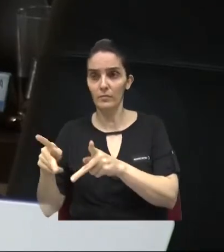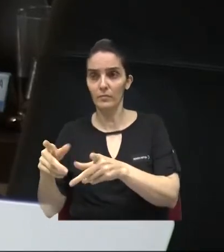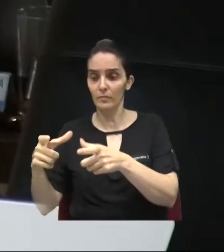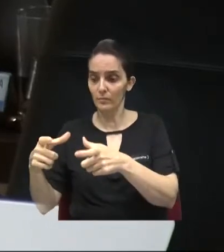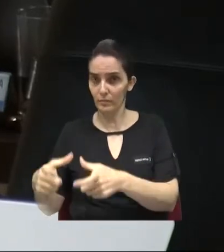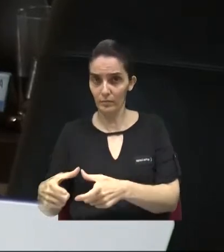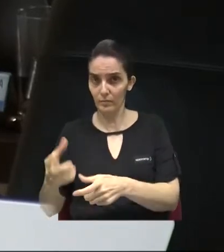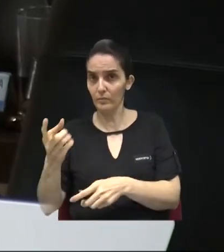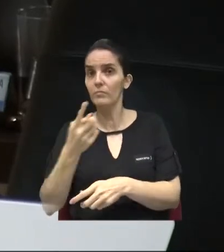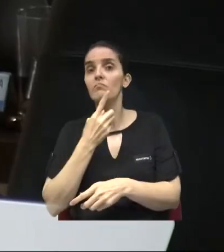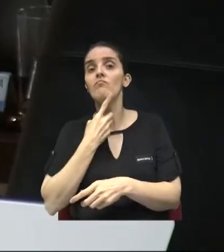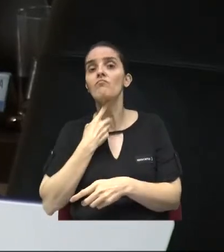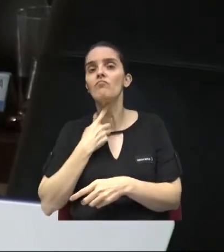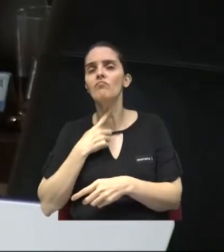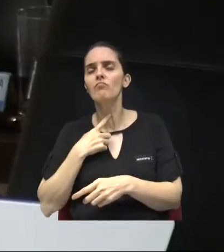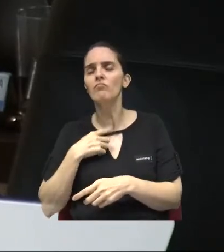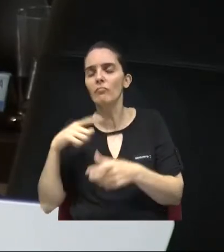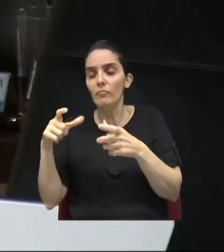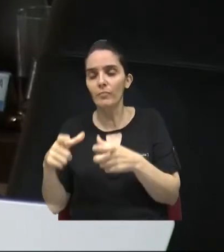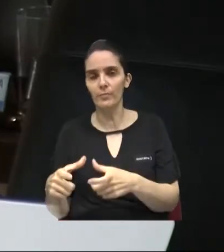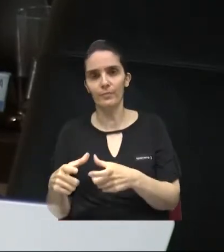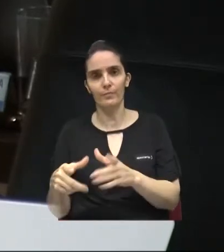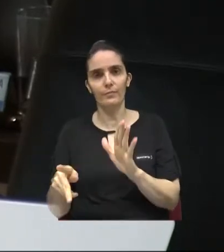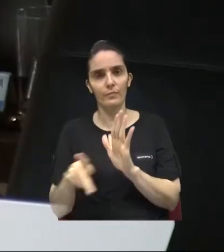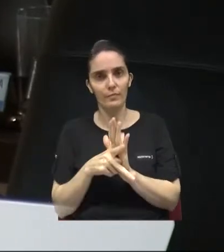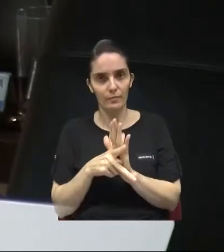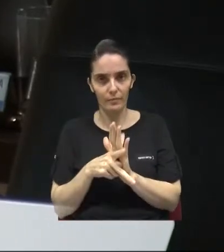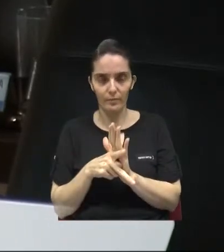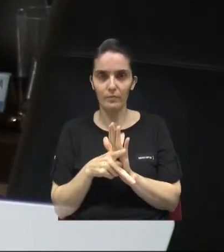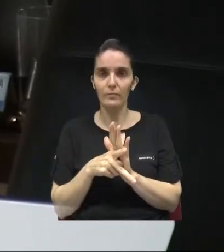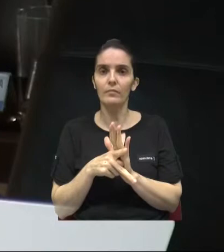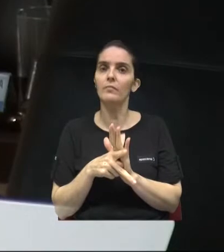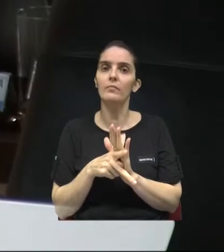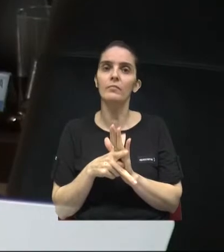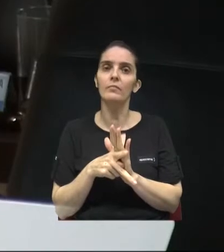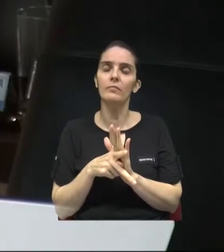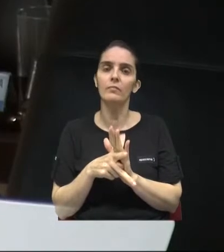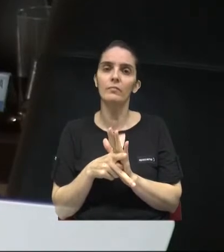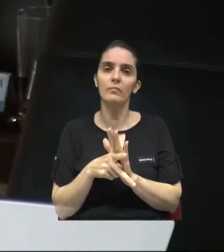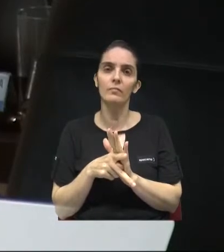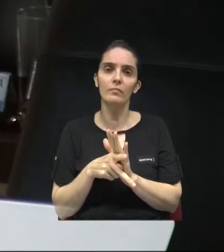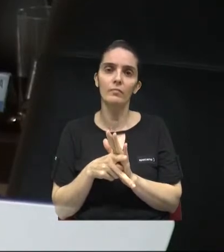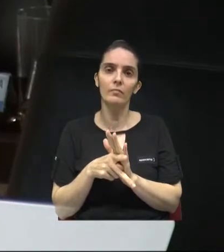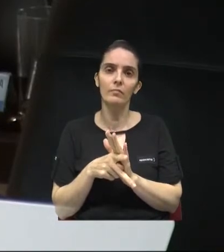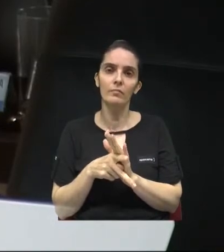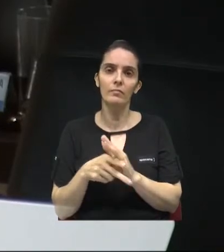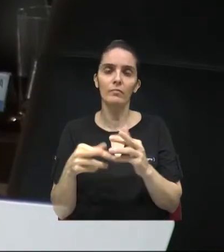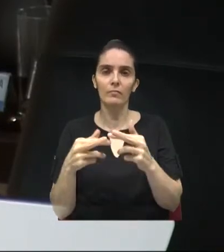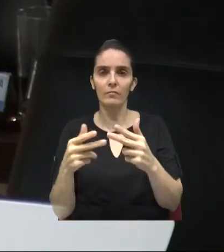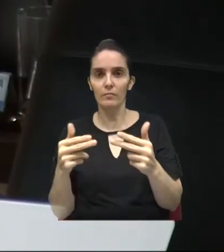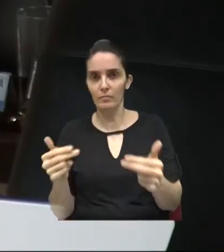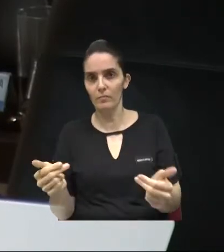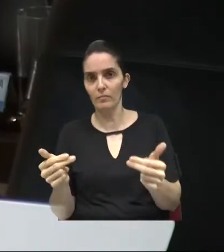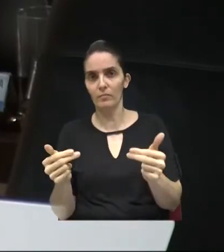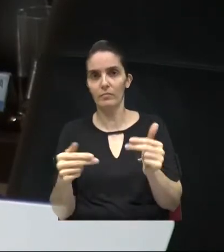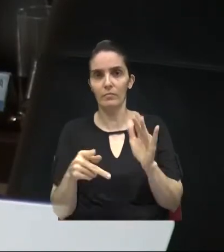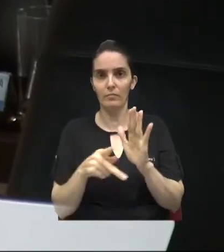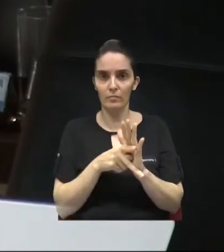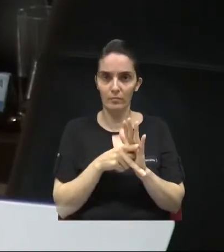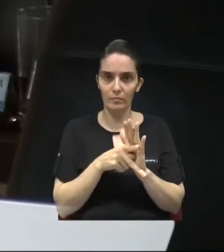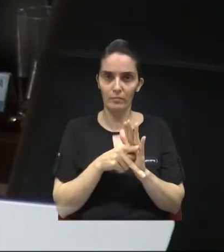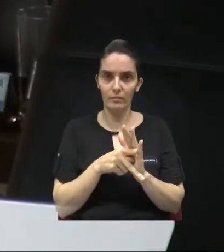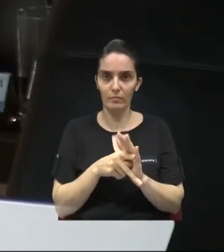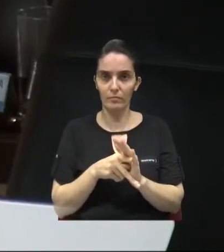sempre desejou que aquele espaço fosse utilizado para algo voltado para a